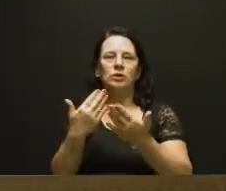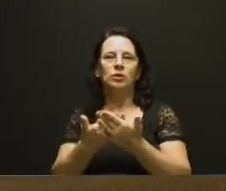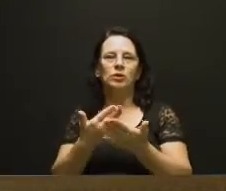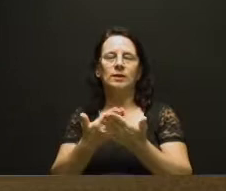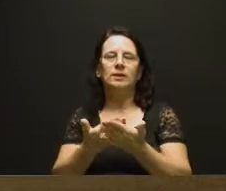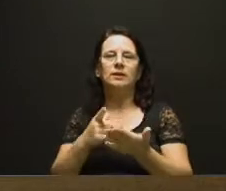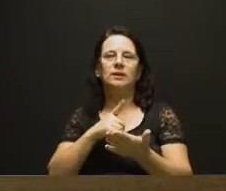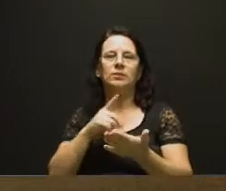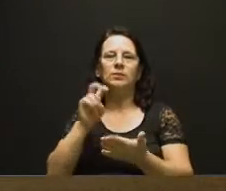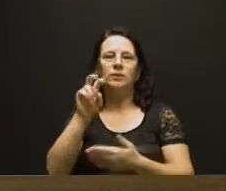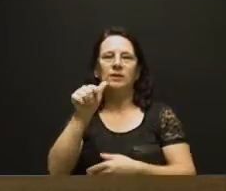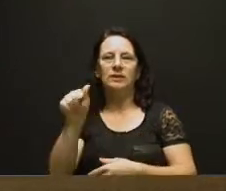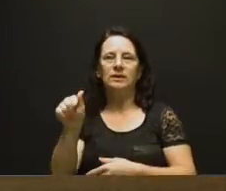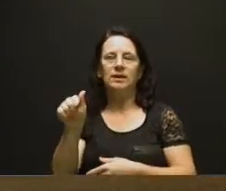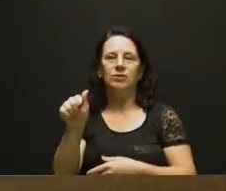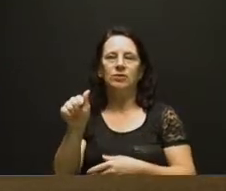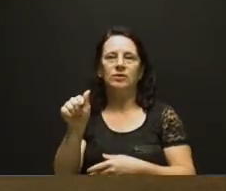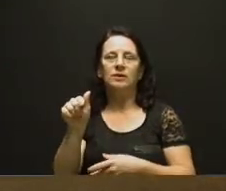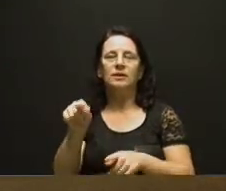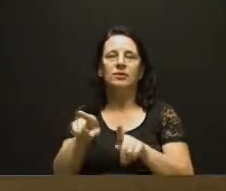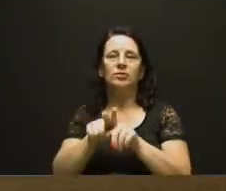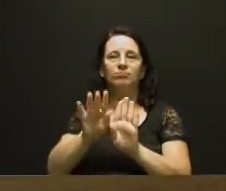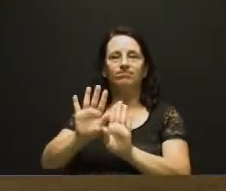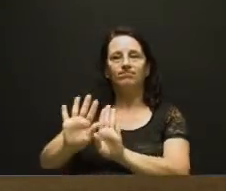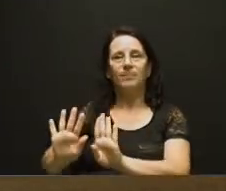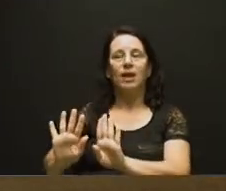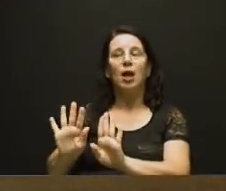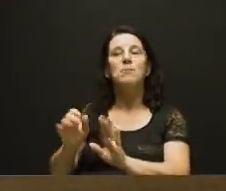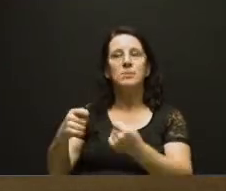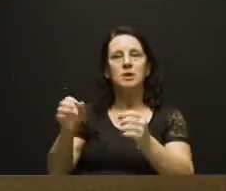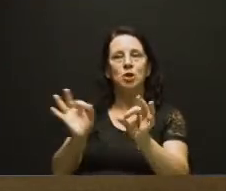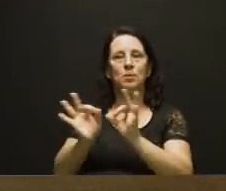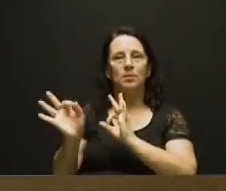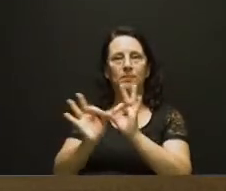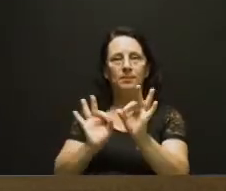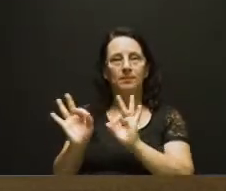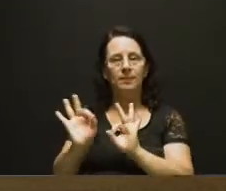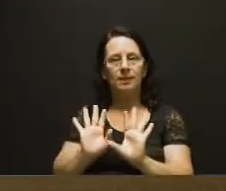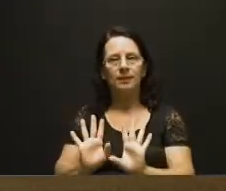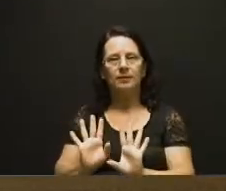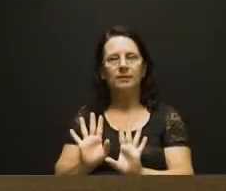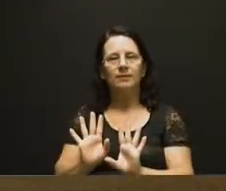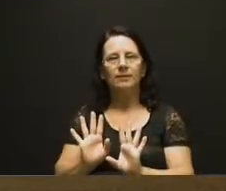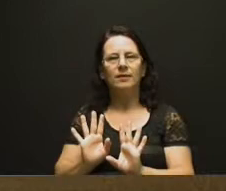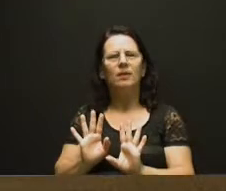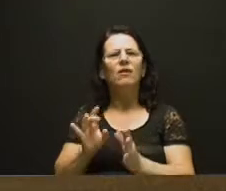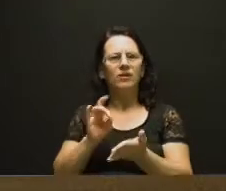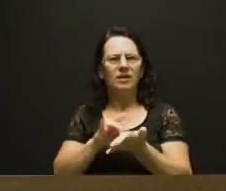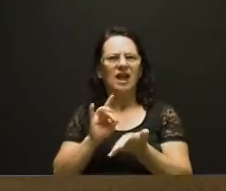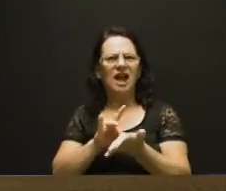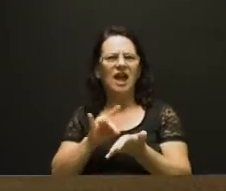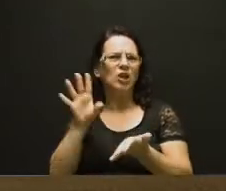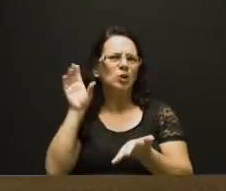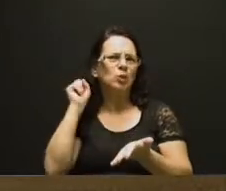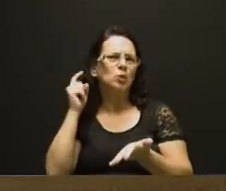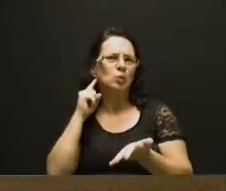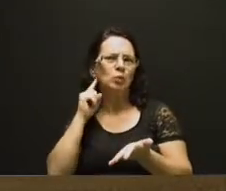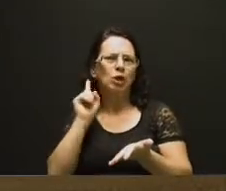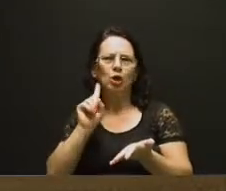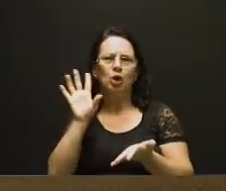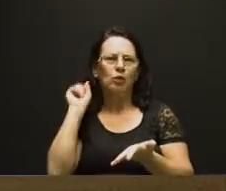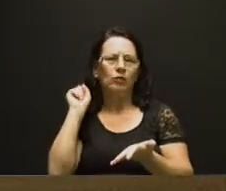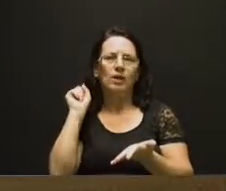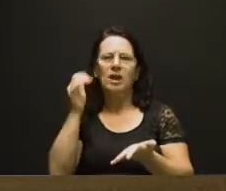57 em condições de ser interditados é claro que quem está na ponta não quer ouvir isso porque as pessoas pagam seus impostos